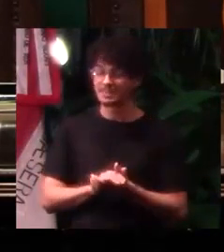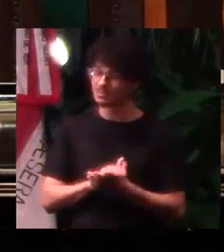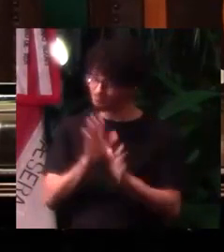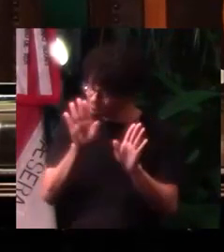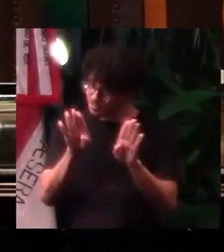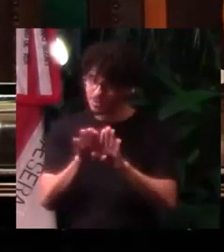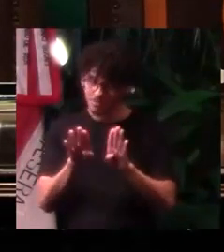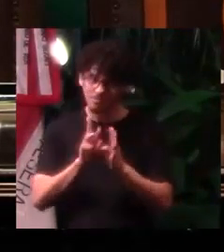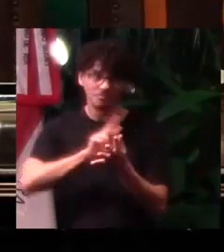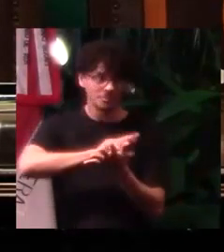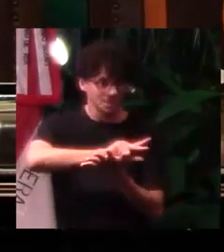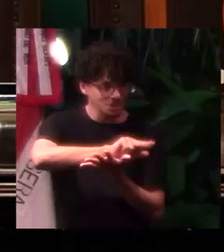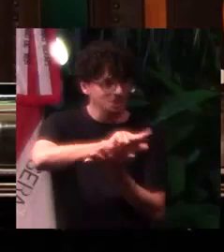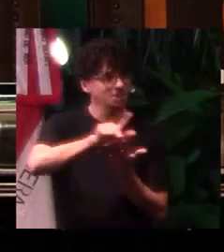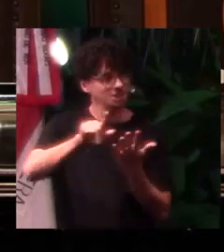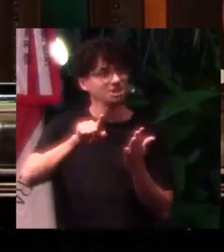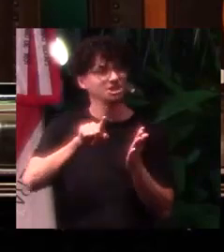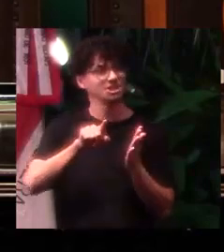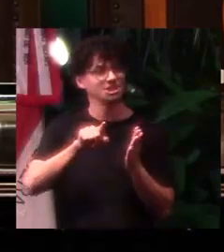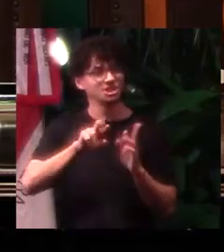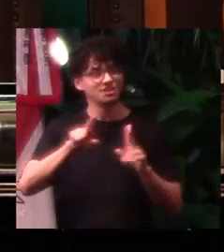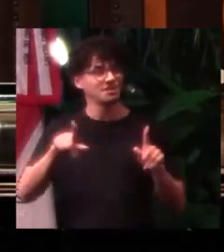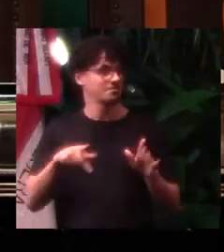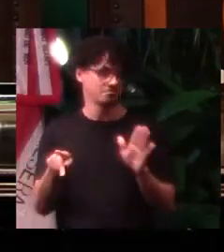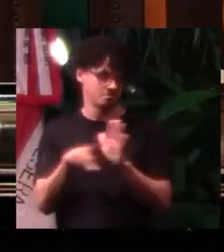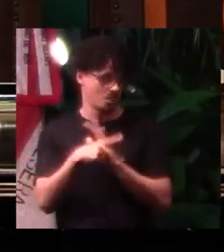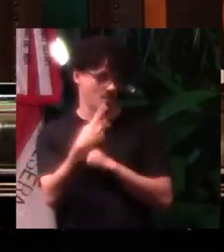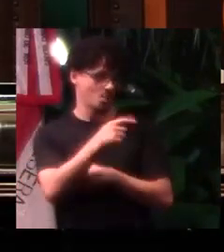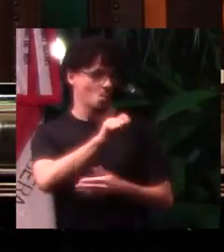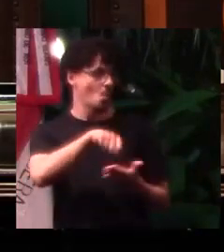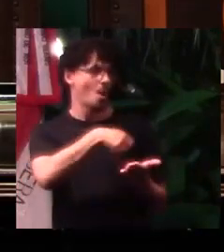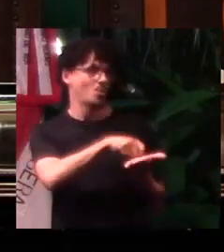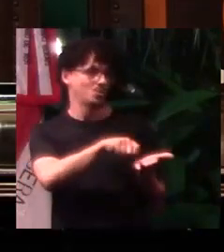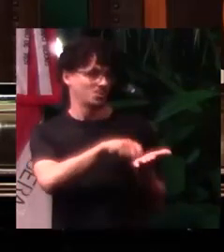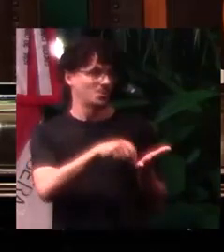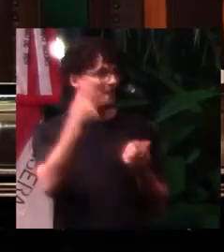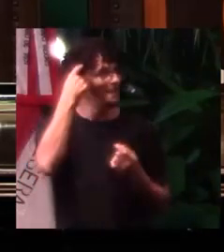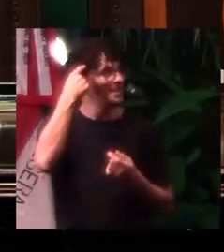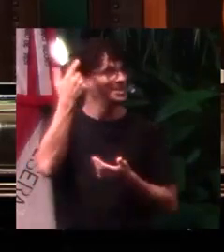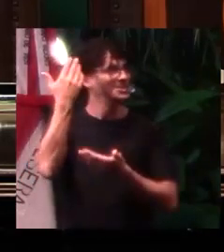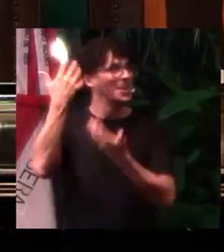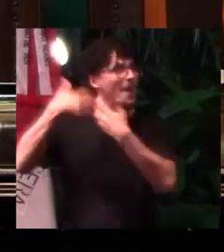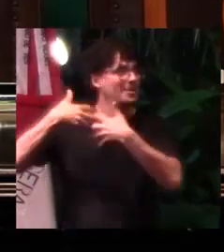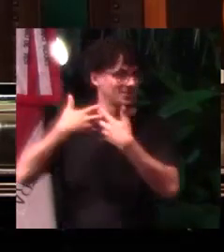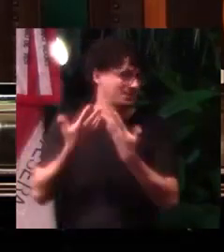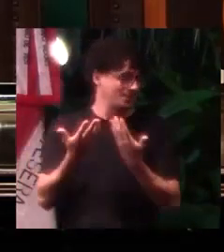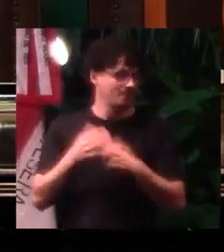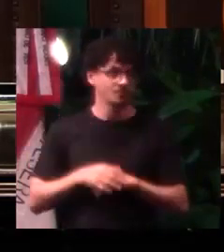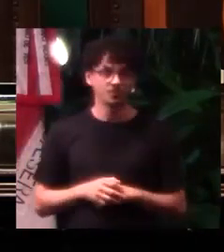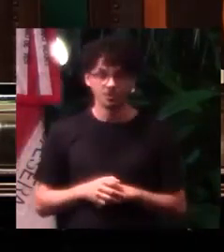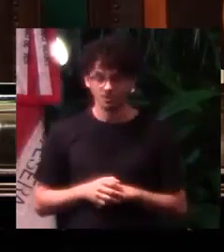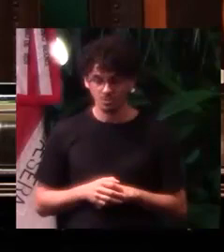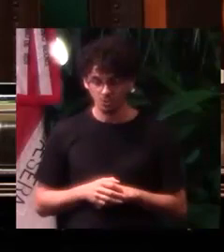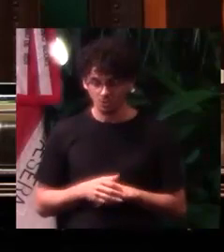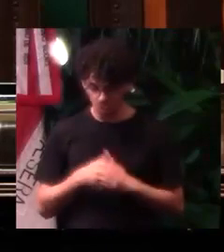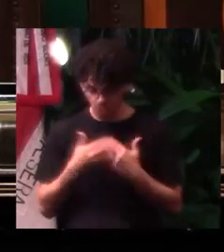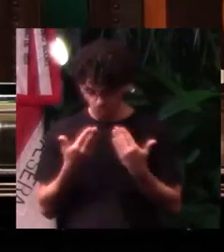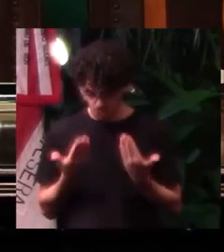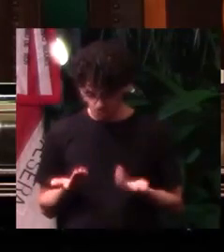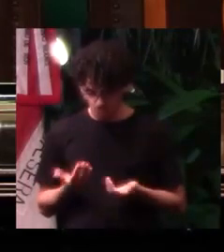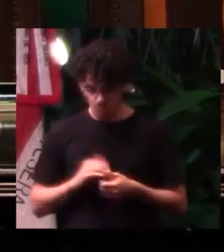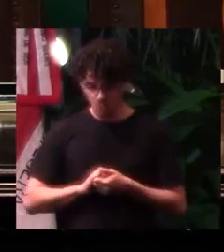mesmo daquelas que o autor eventualmente tenha pensado, isso não tem nenhum problema, né. No caso